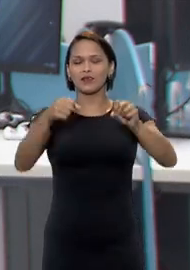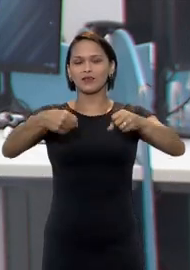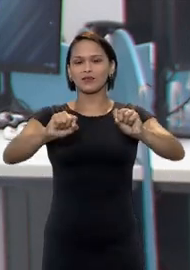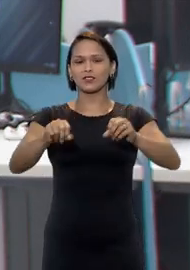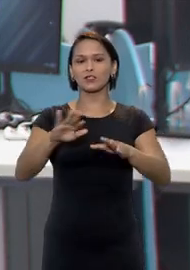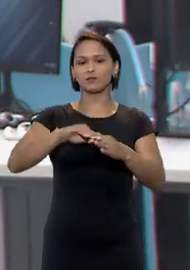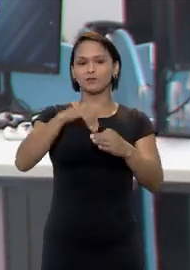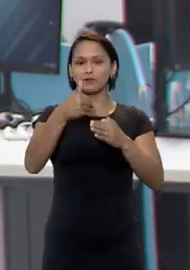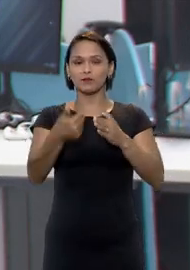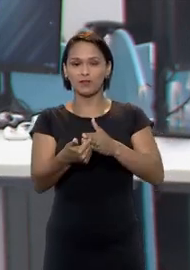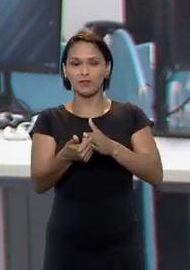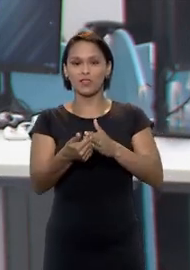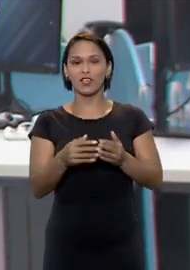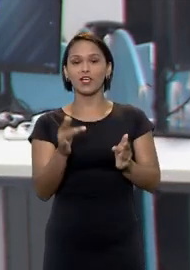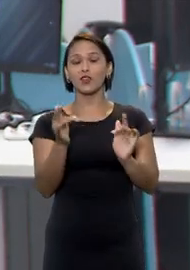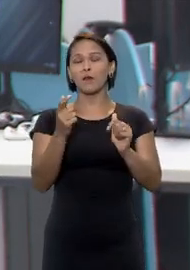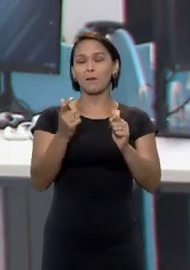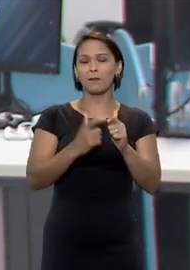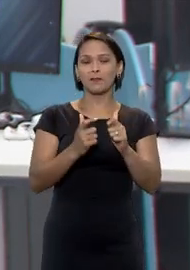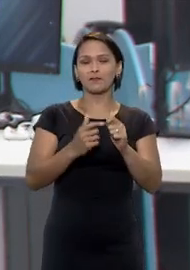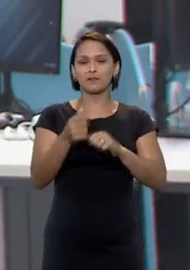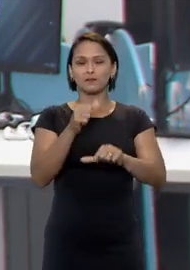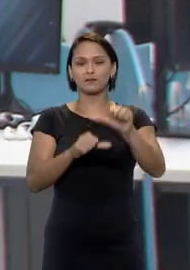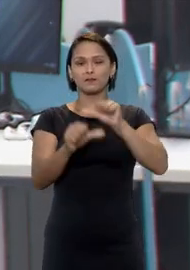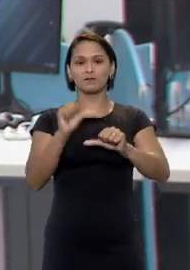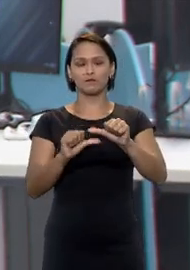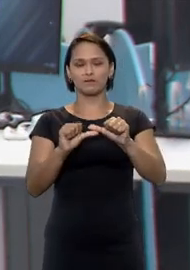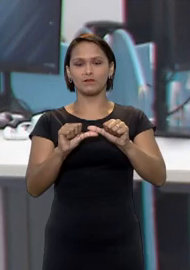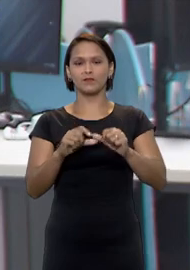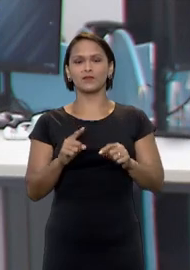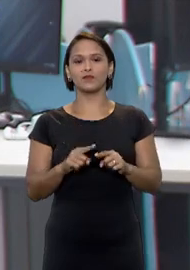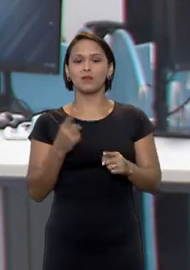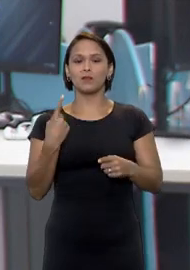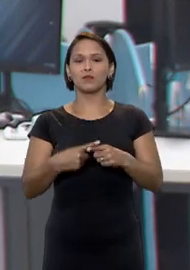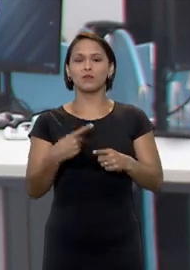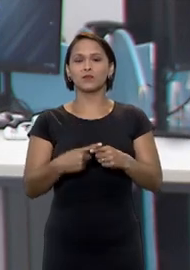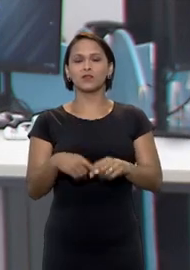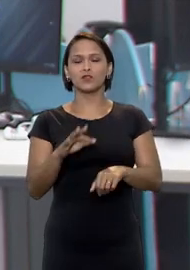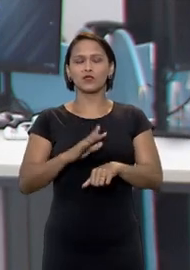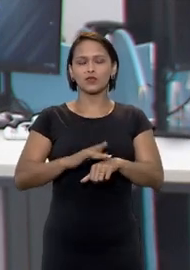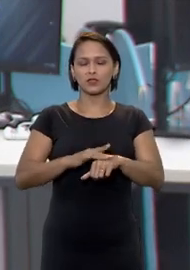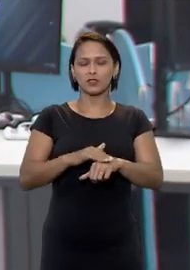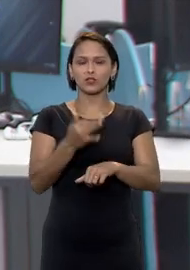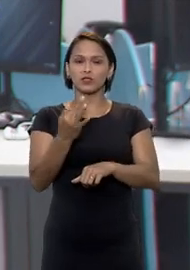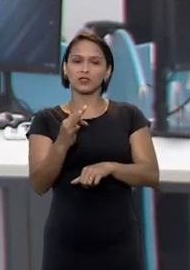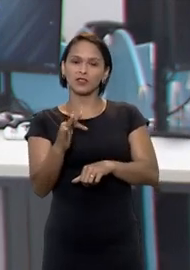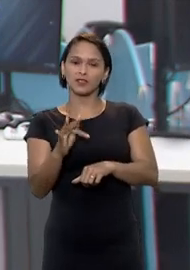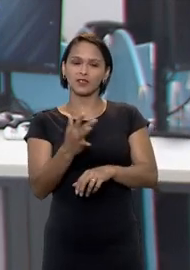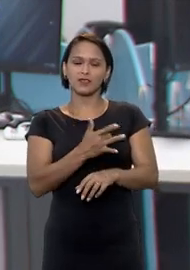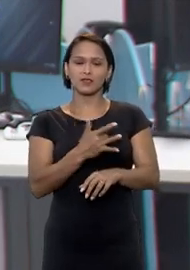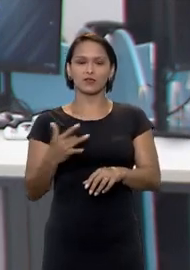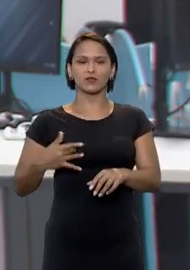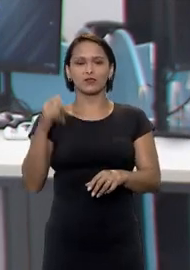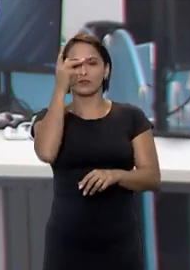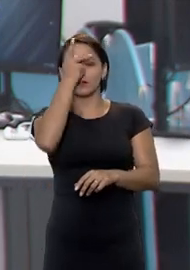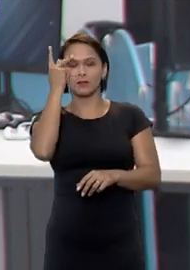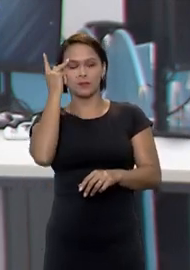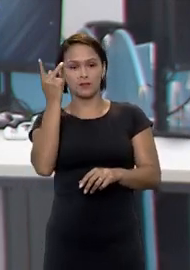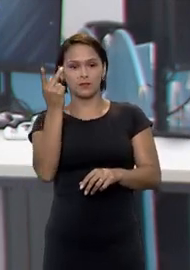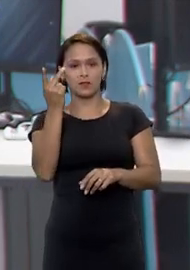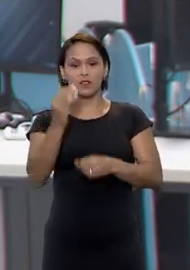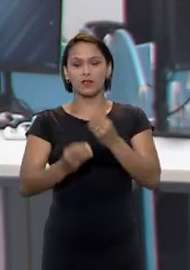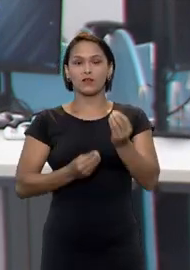de moto e, depois de um tempo, o médico indicou a necessidade da troca, porque ela começou a gerar dores intensas e até risco à saúde do